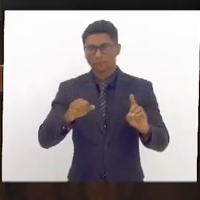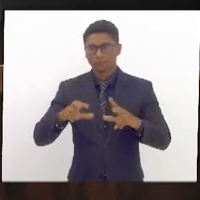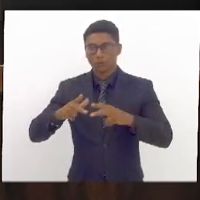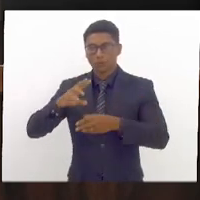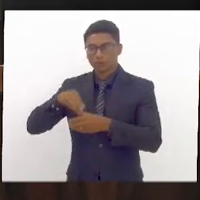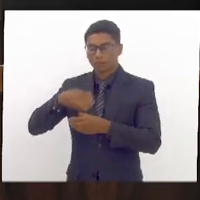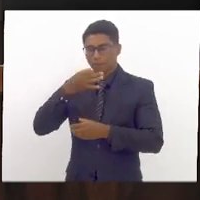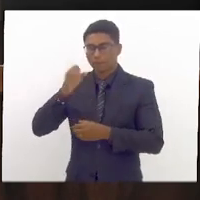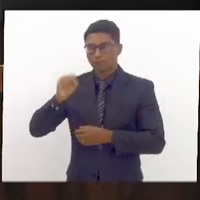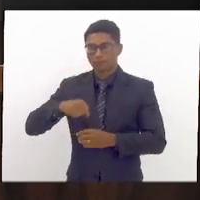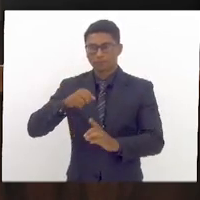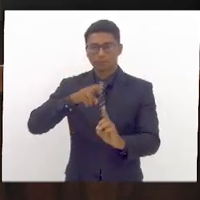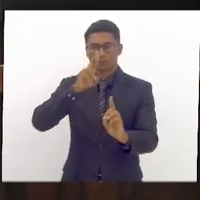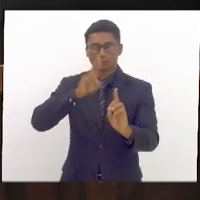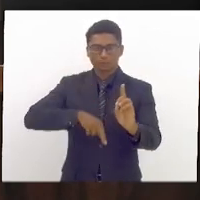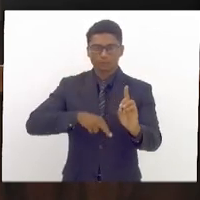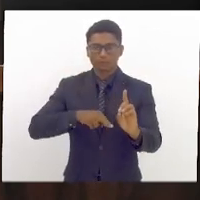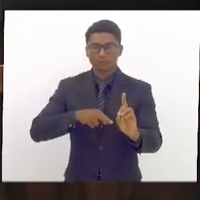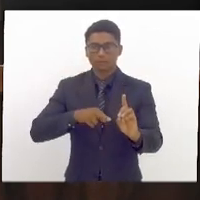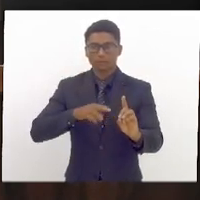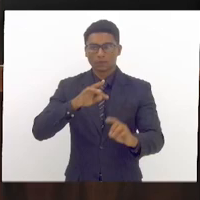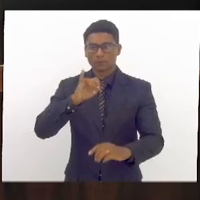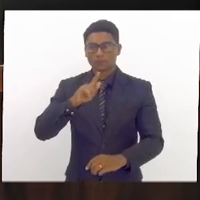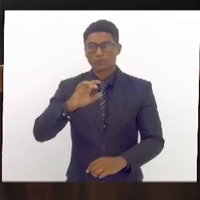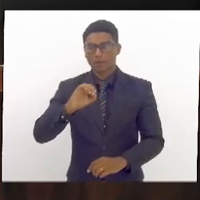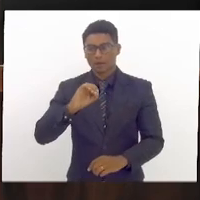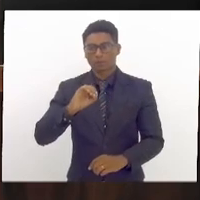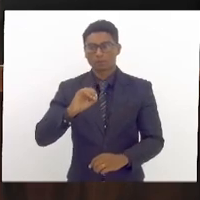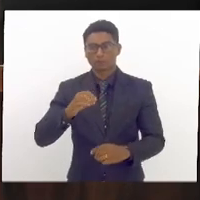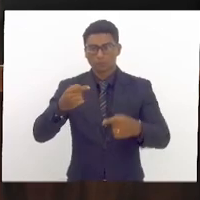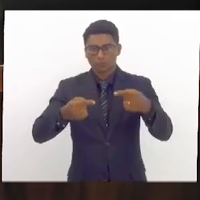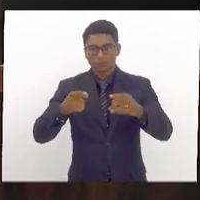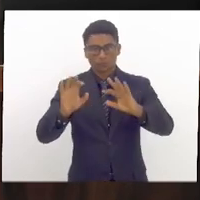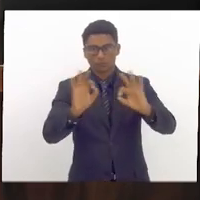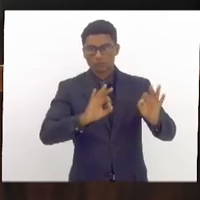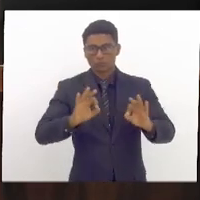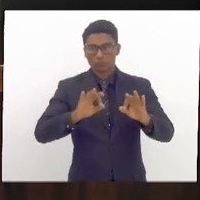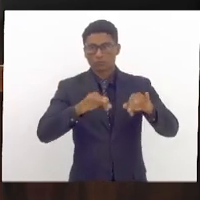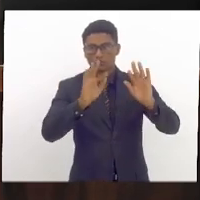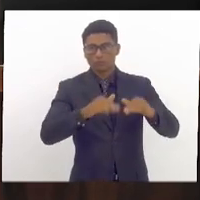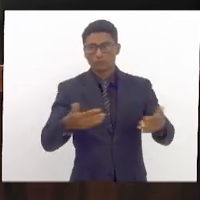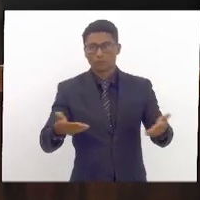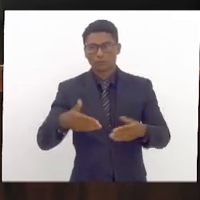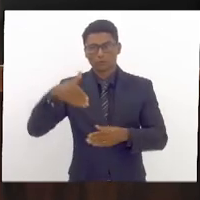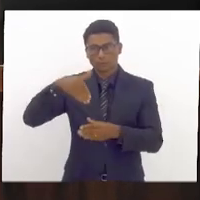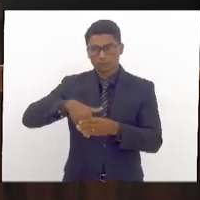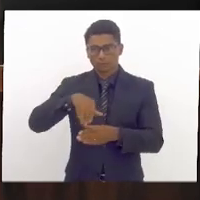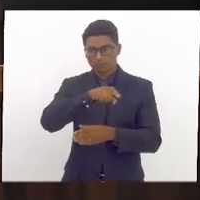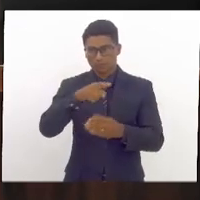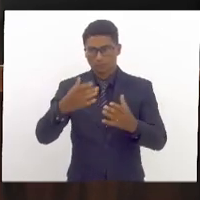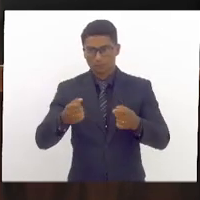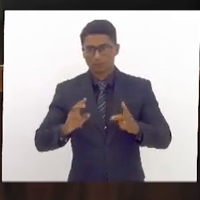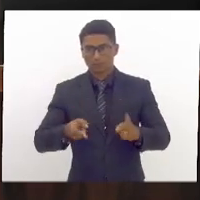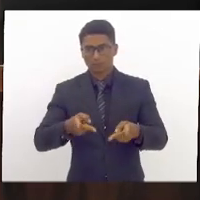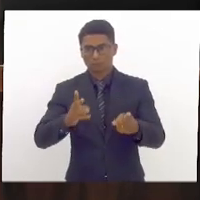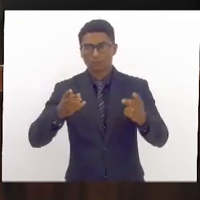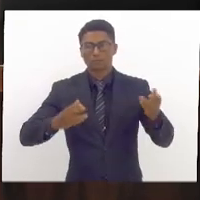favorável. Relator, deputado Tiago Pampolha. Em discussão, não havendo que queira discutir, encerrada a discussão. Em votação, senhores que aprovam, mandem-se como